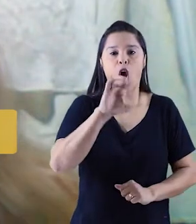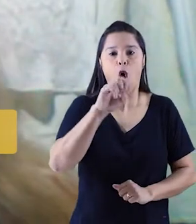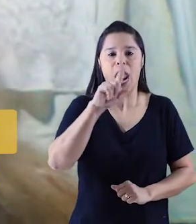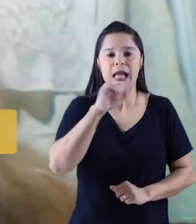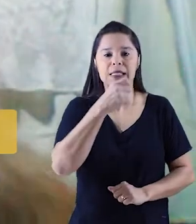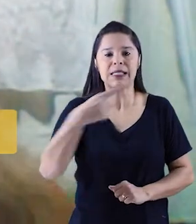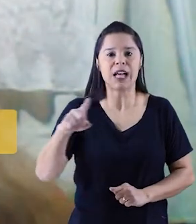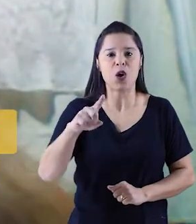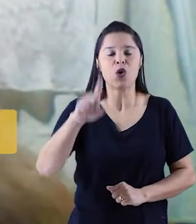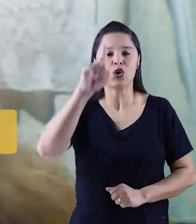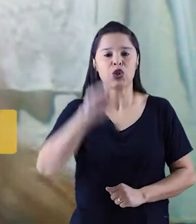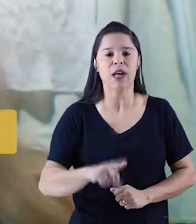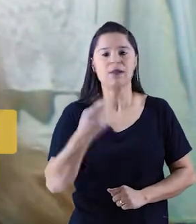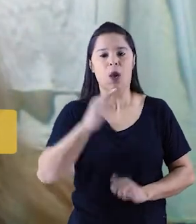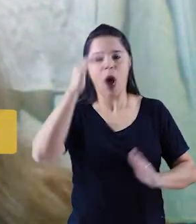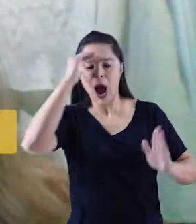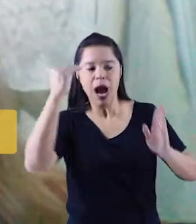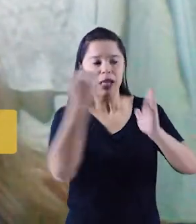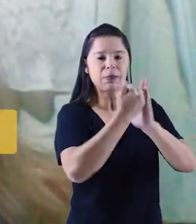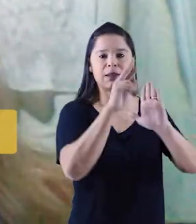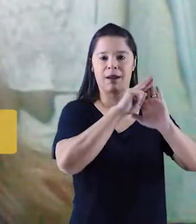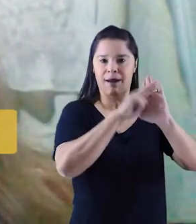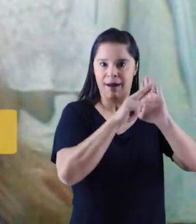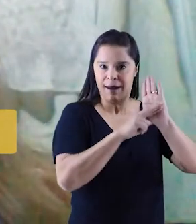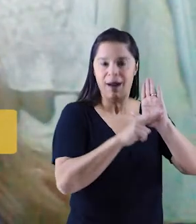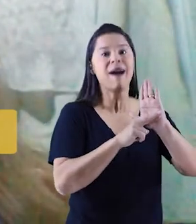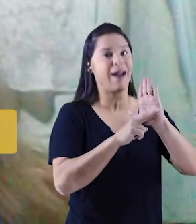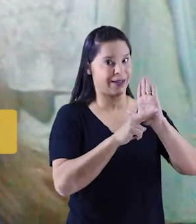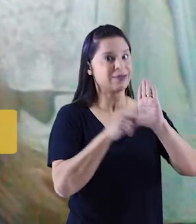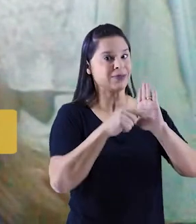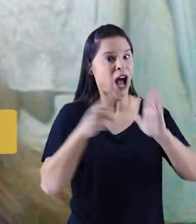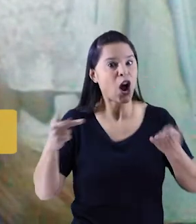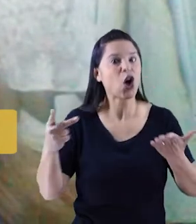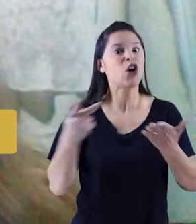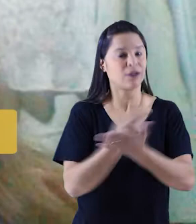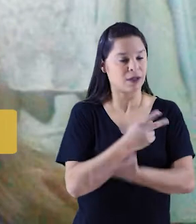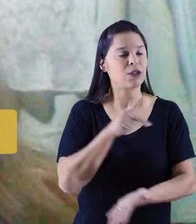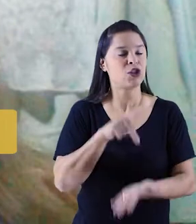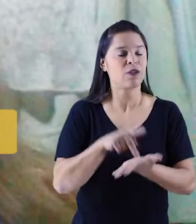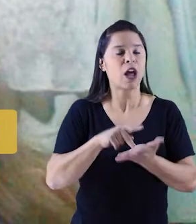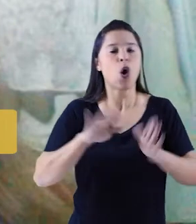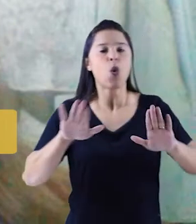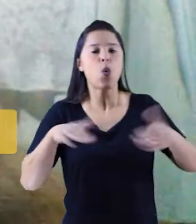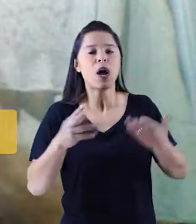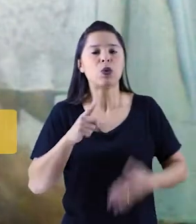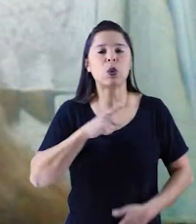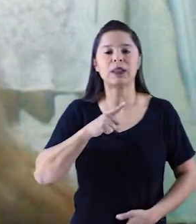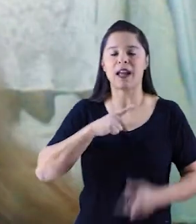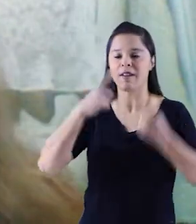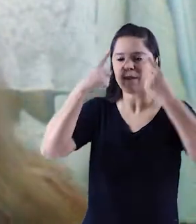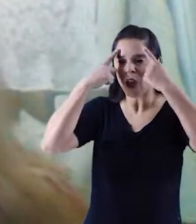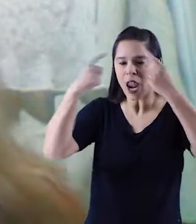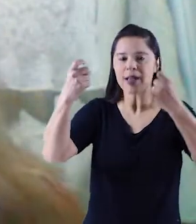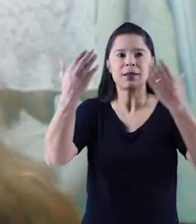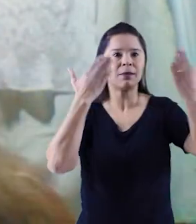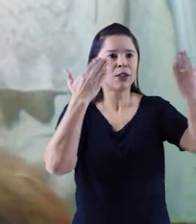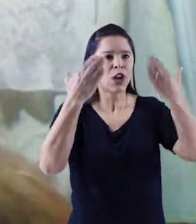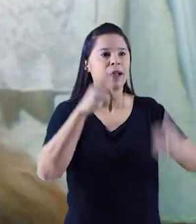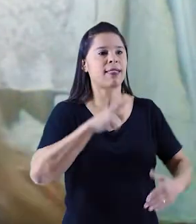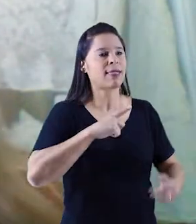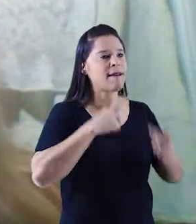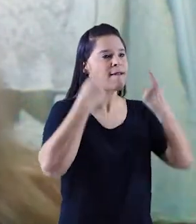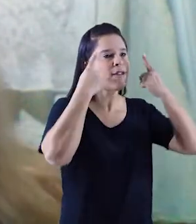direitos, tá, gente? Então, a violação de direitos, ela acontece, de fato, quando nós vemos a violência psicológica,